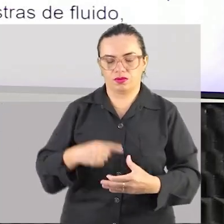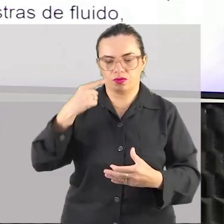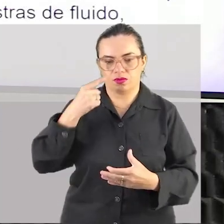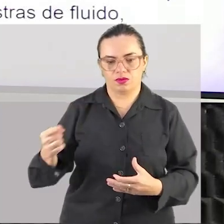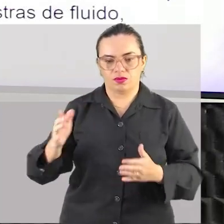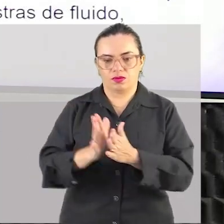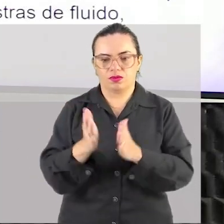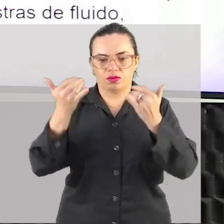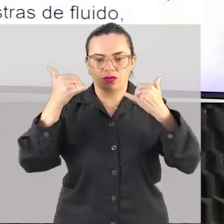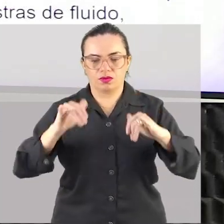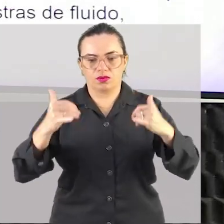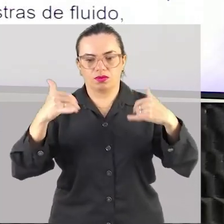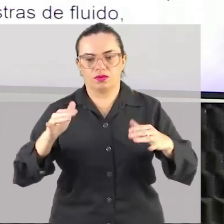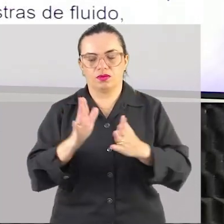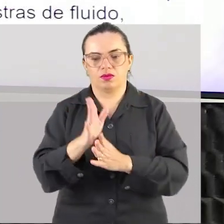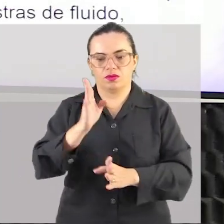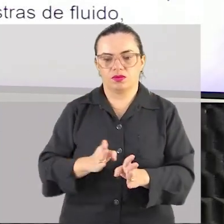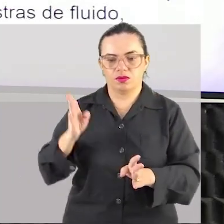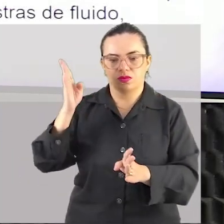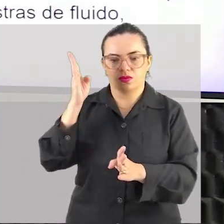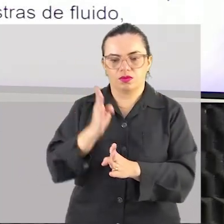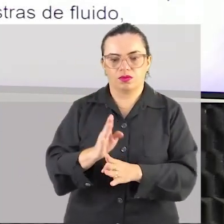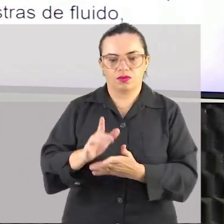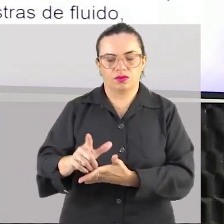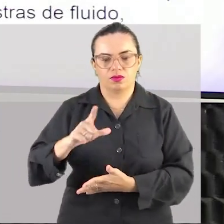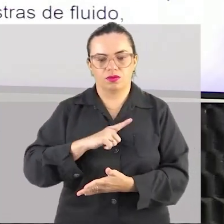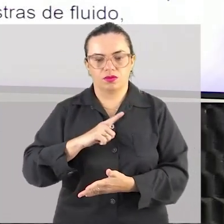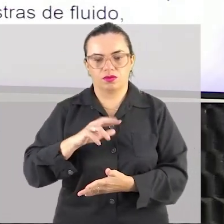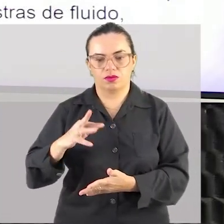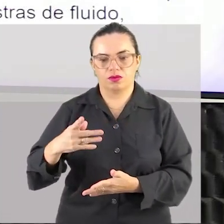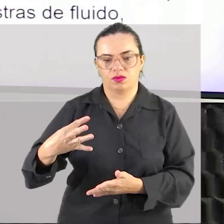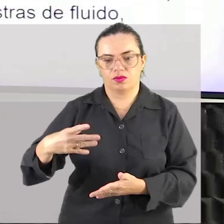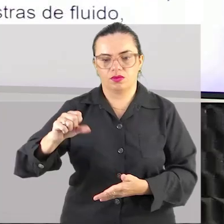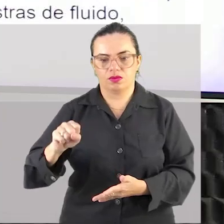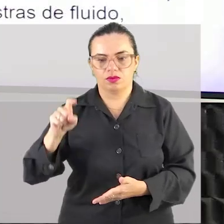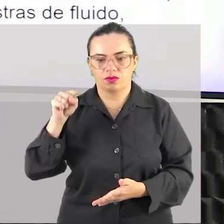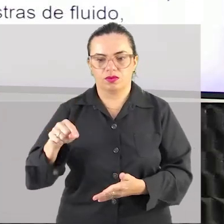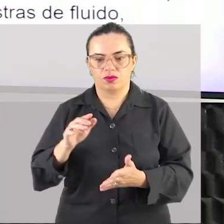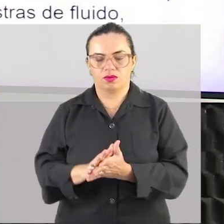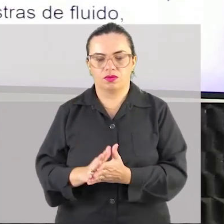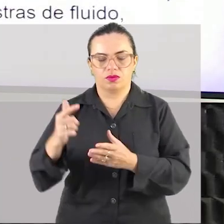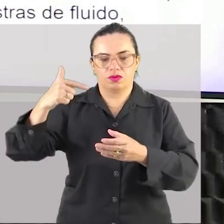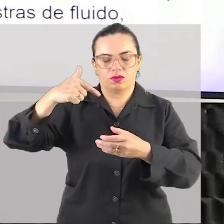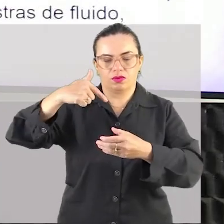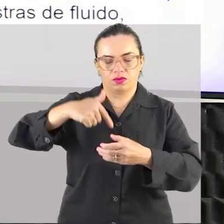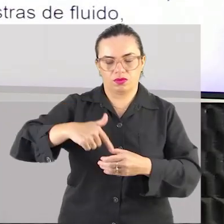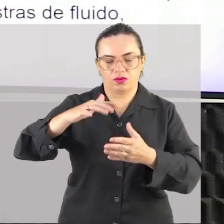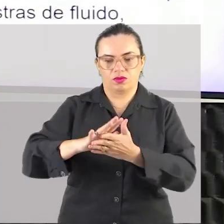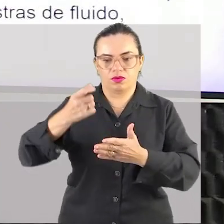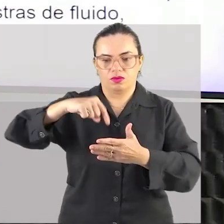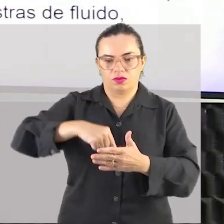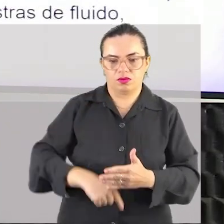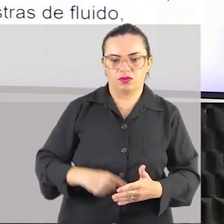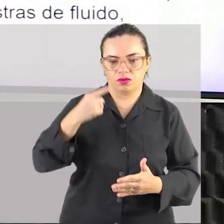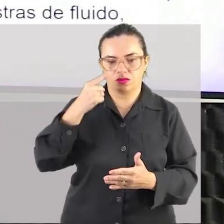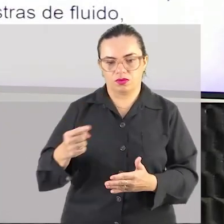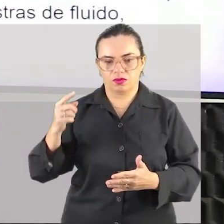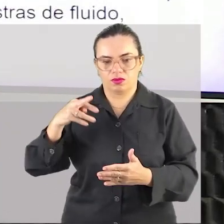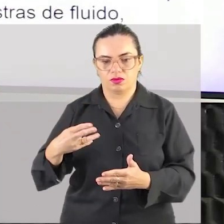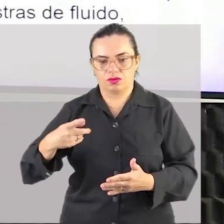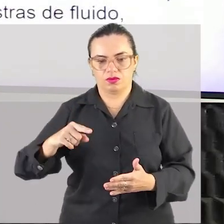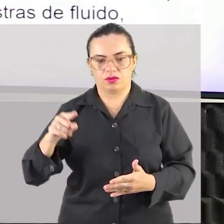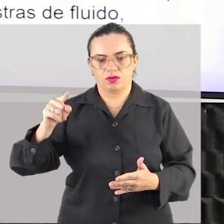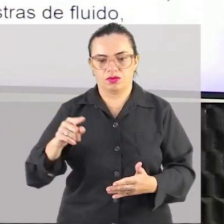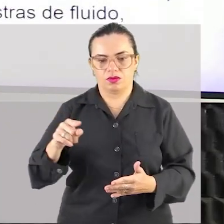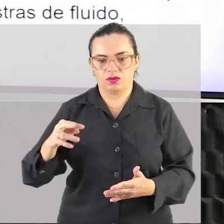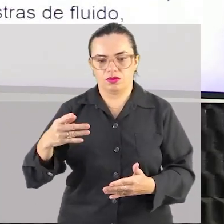Petrobras anunciou que identificou a presença de hidrocarbonetos, ou seja, petróleo, que dão origem ao petróleo, no pré-sal da Bacia de